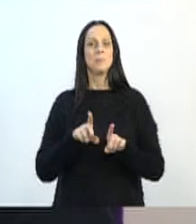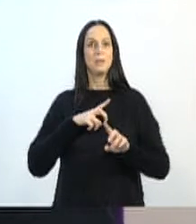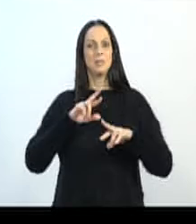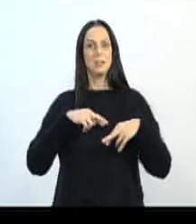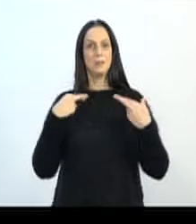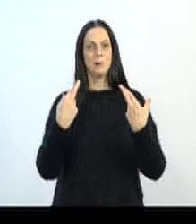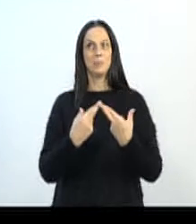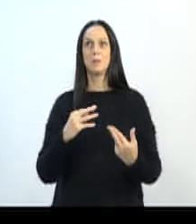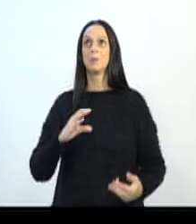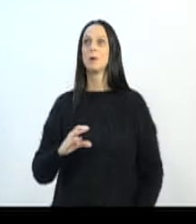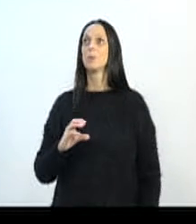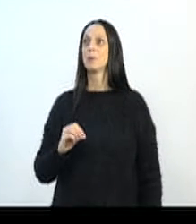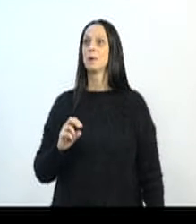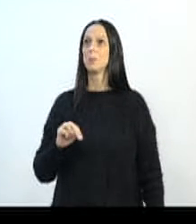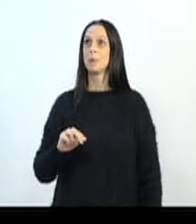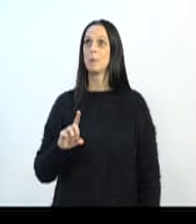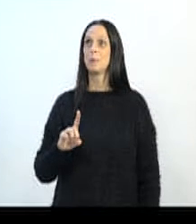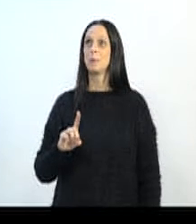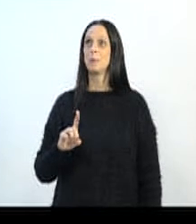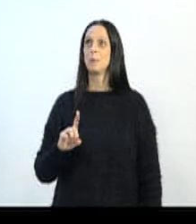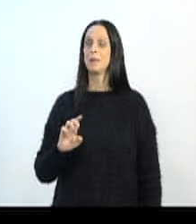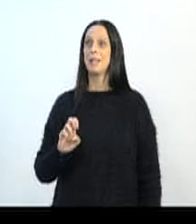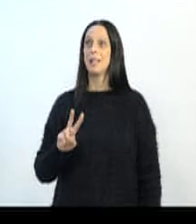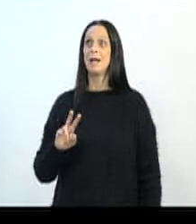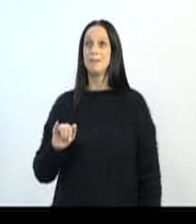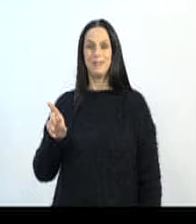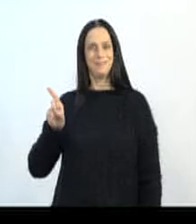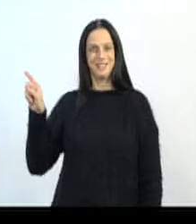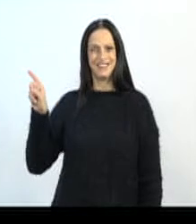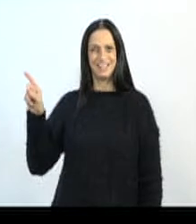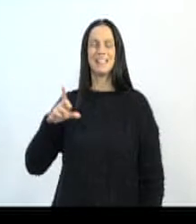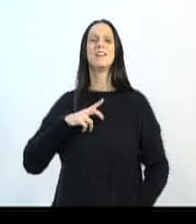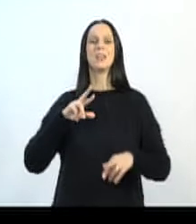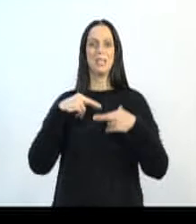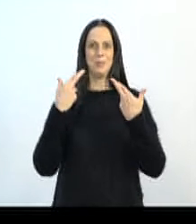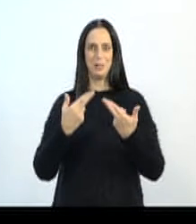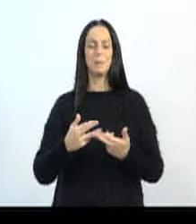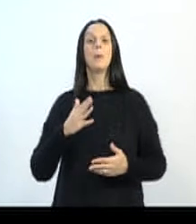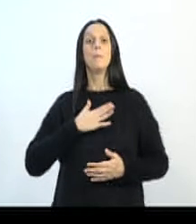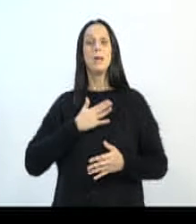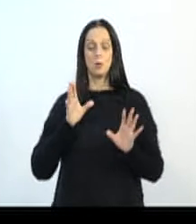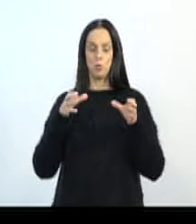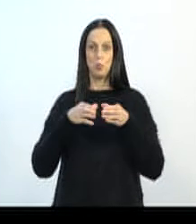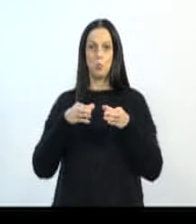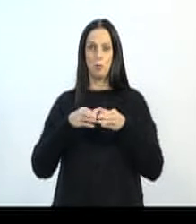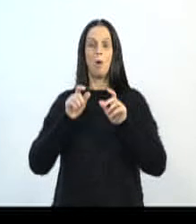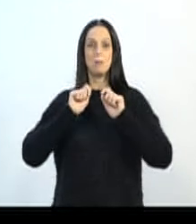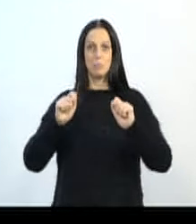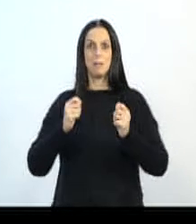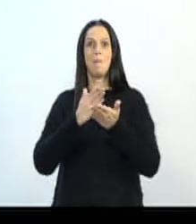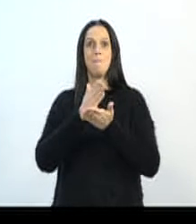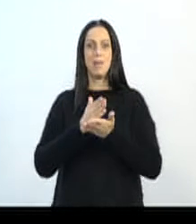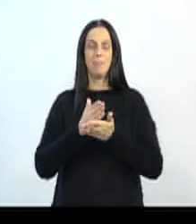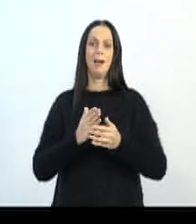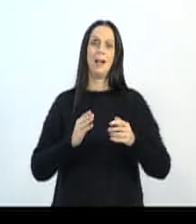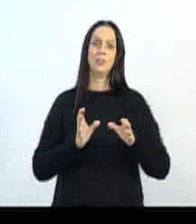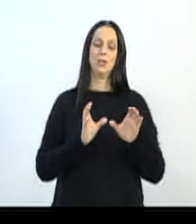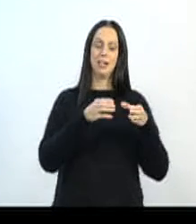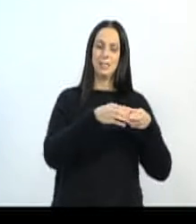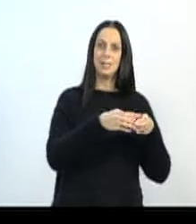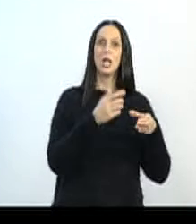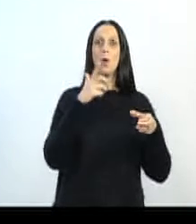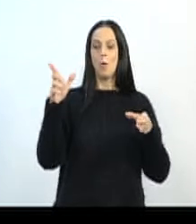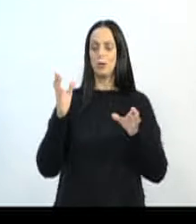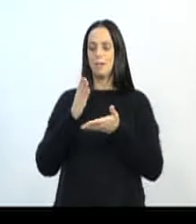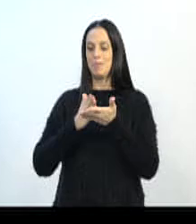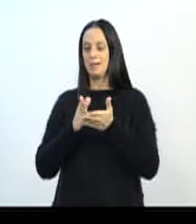Vila Itopava, no mesmo horário a minha equipe dividiu, a minha assessora Adriana esteve lá presente nessa